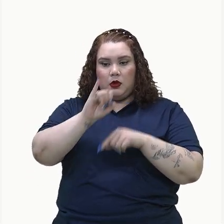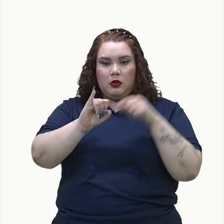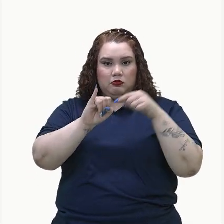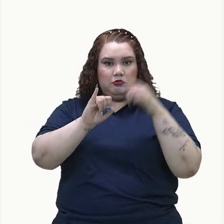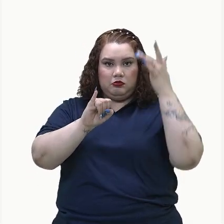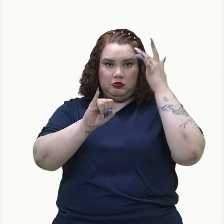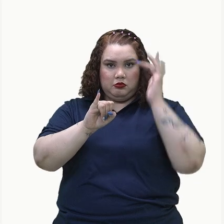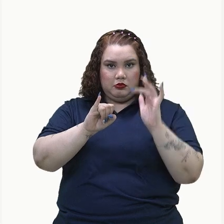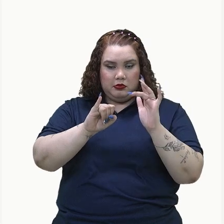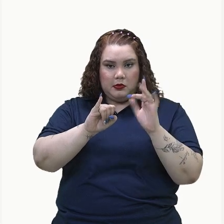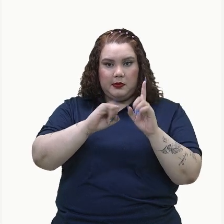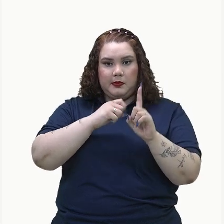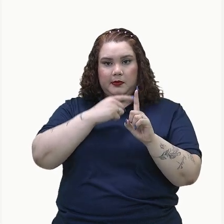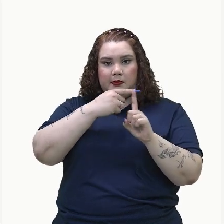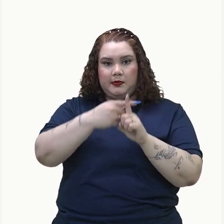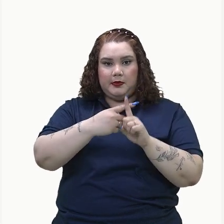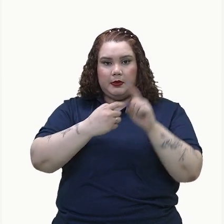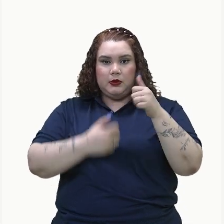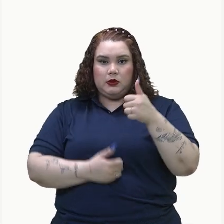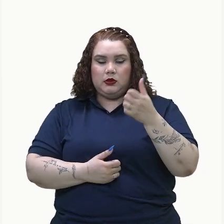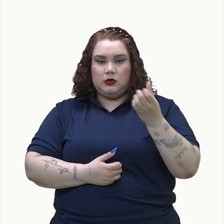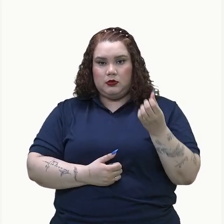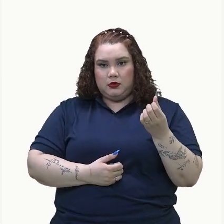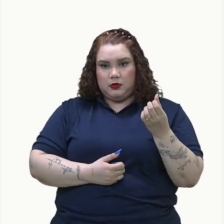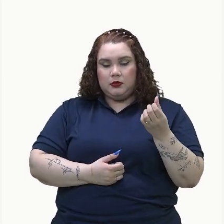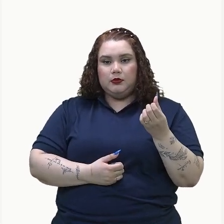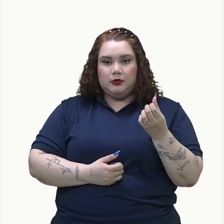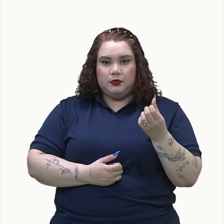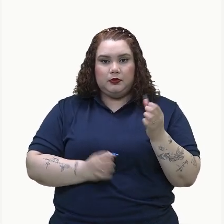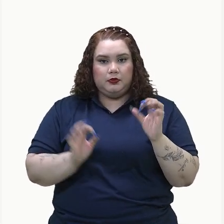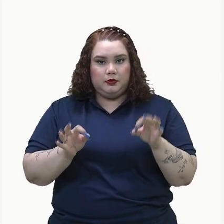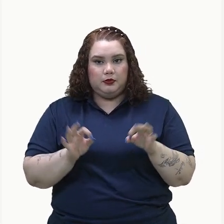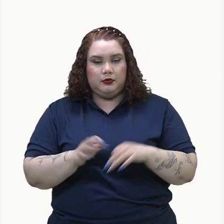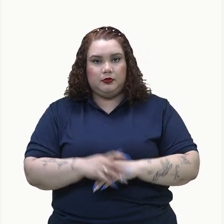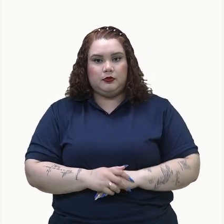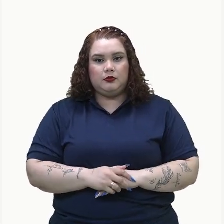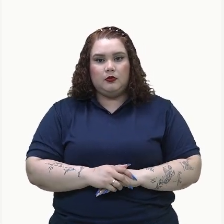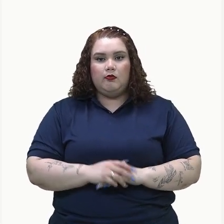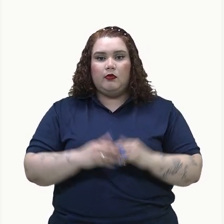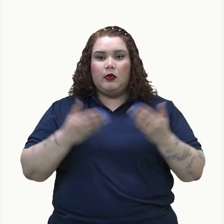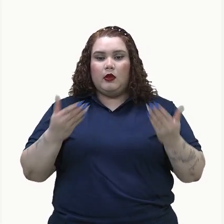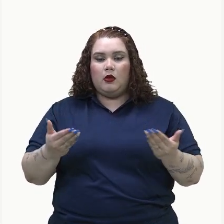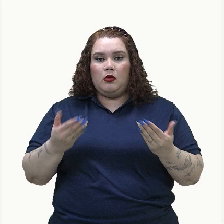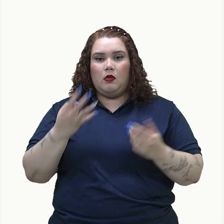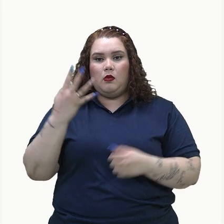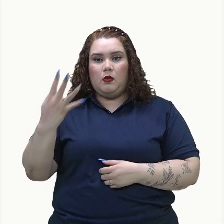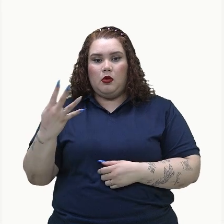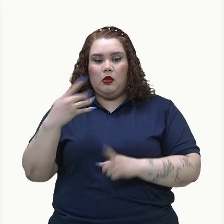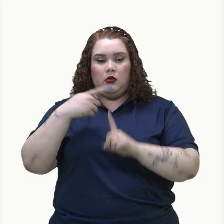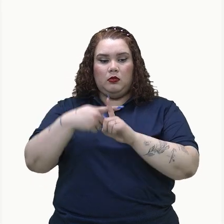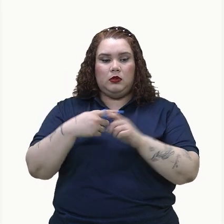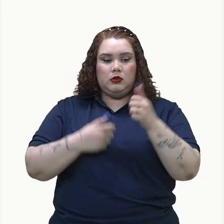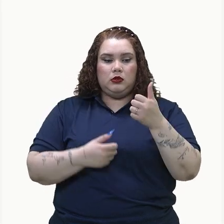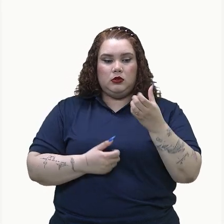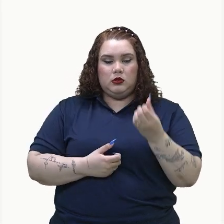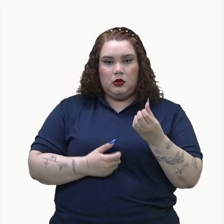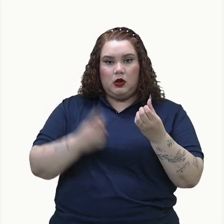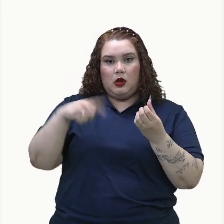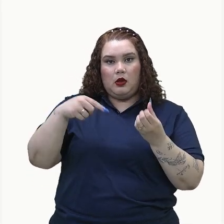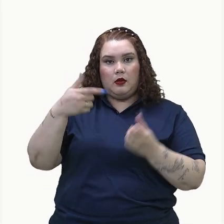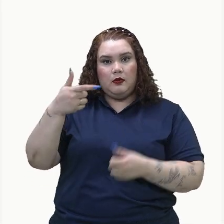é, mais 16, que é o I3. Ou seja, 4 mais 16 ali dá 20,